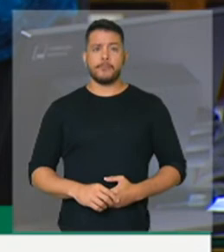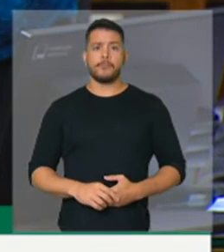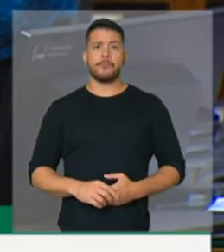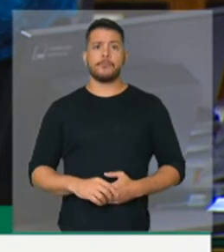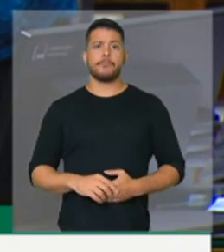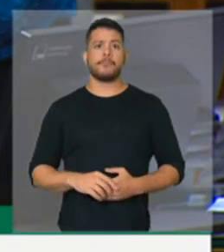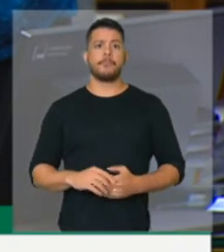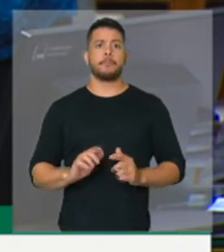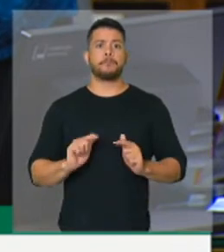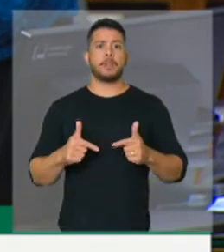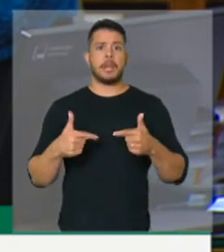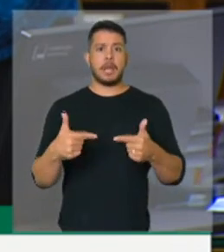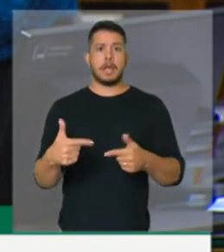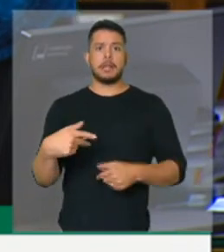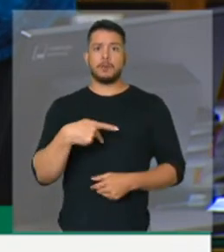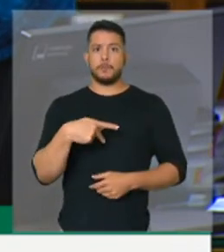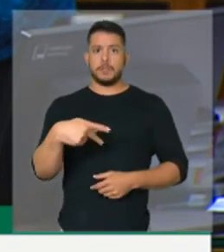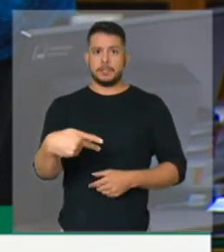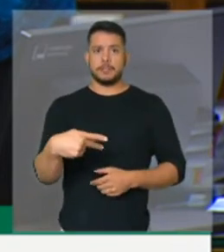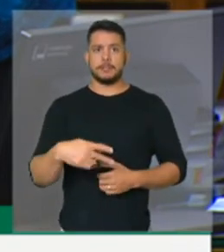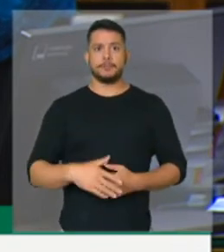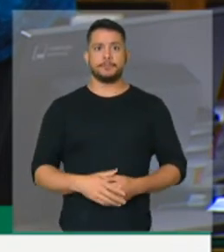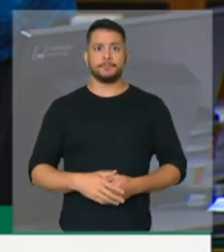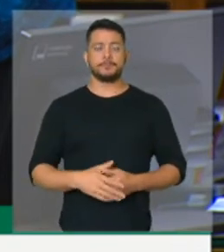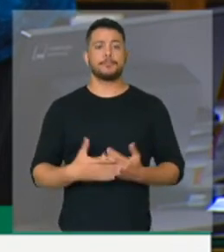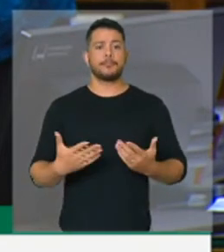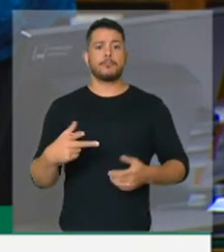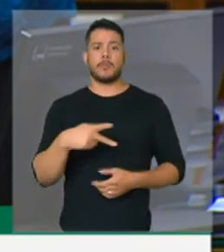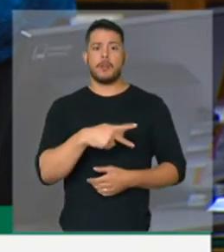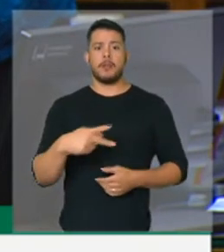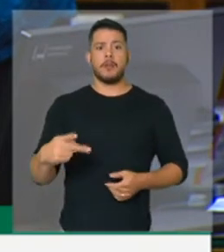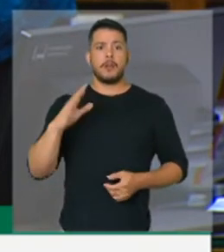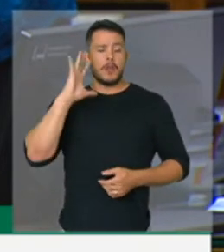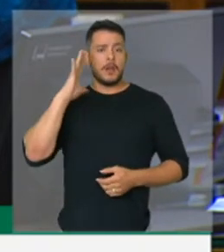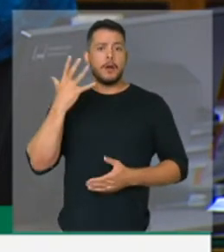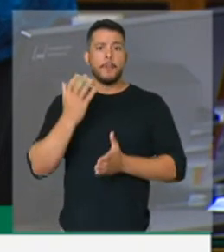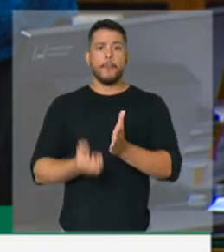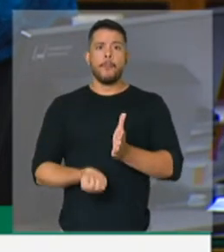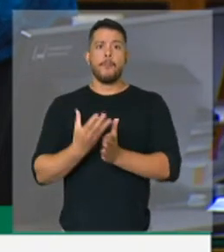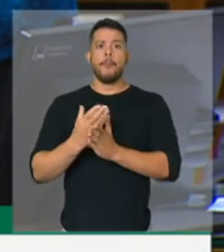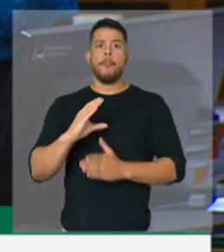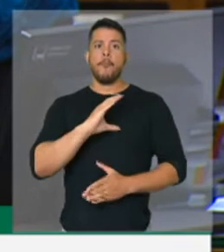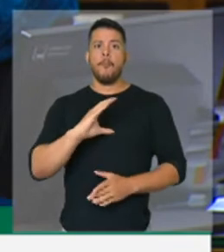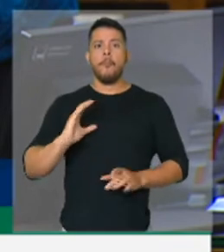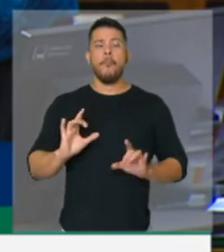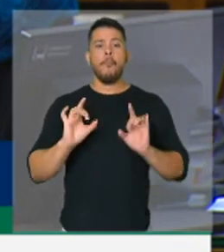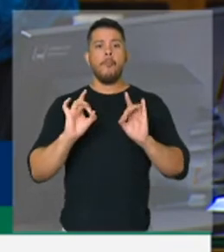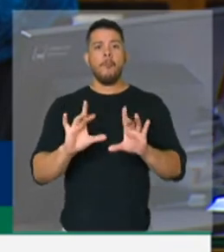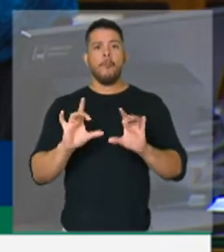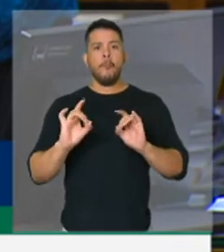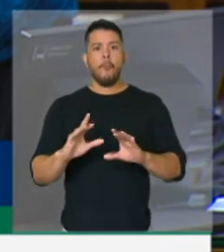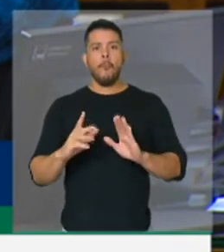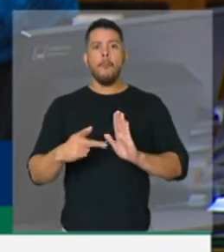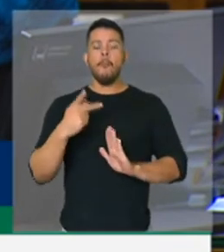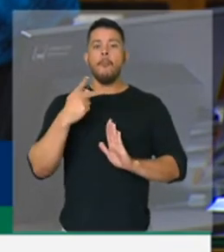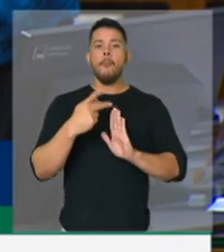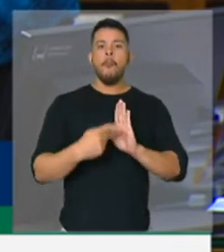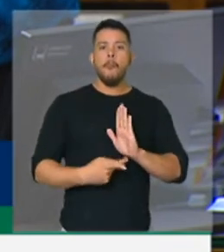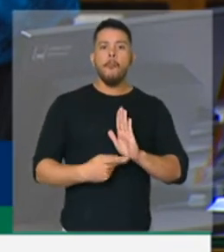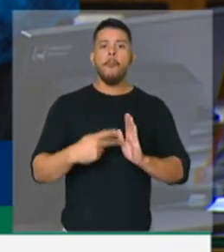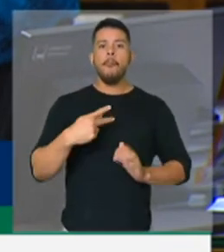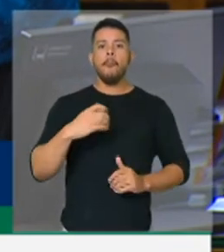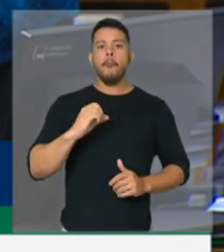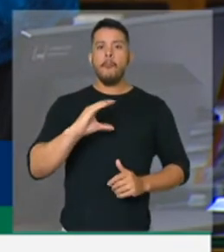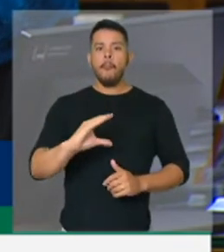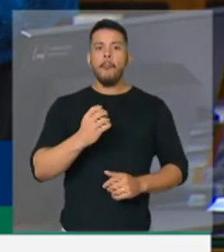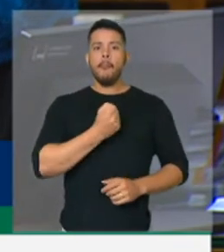parágrafo 2º do artigo 202 do Regimento Interno, esta presidência decide criar a comissão especial destinada a proferir parecer à proposta de emenda à Constituição número 10 de